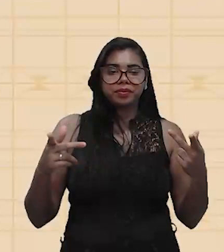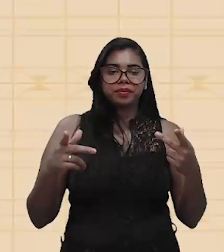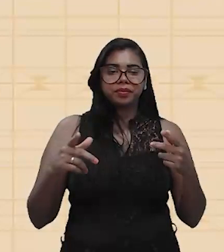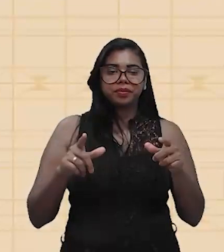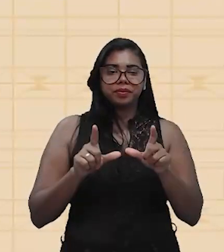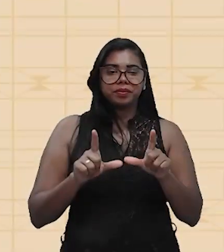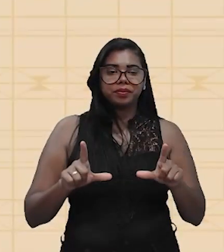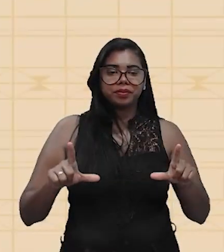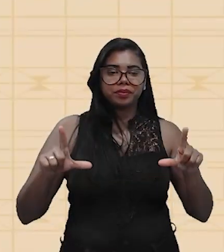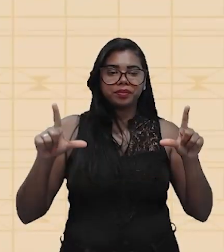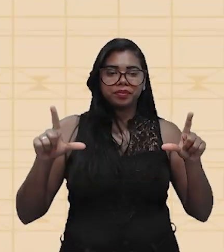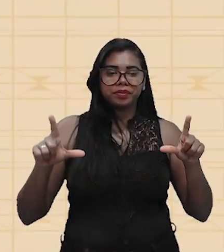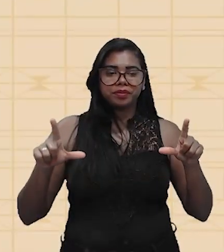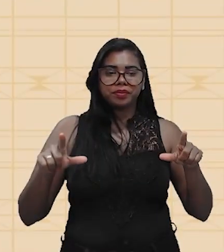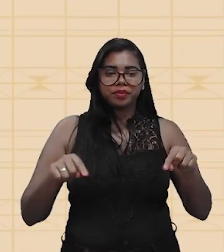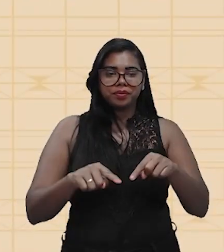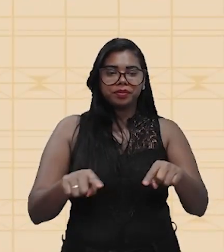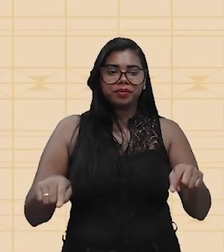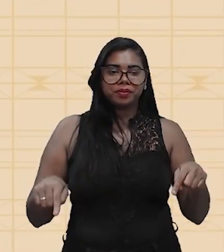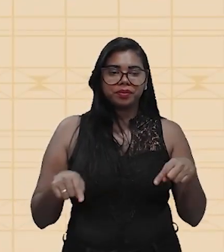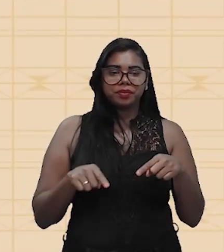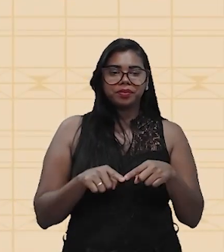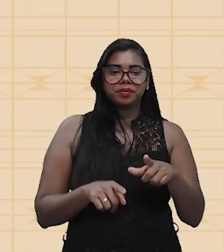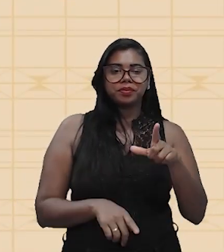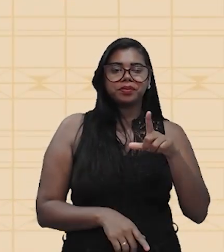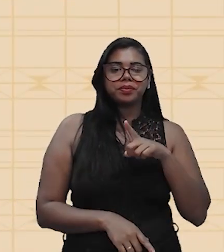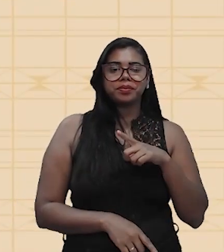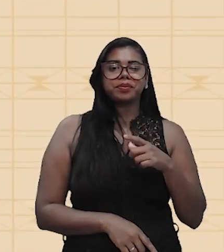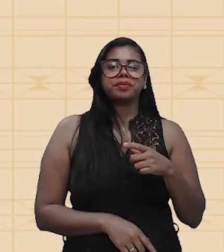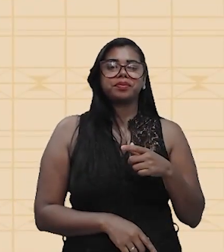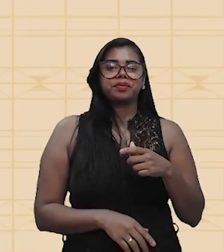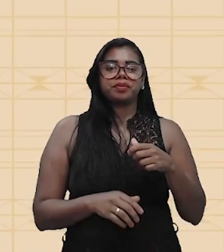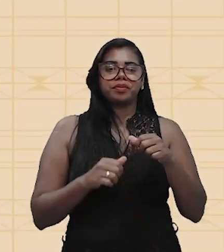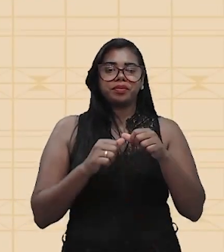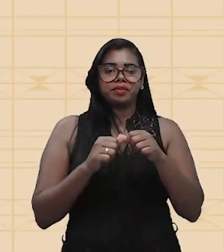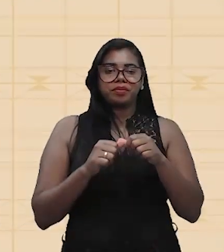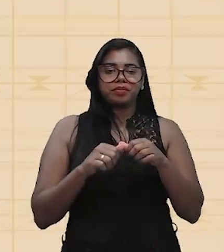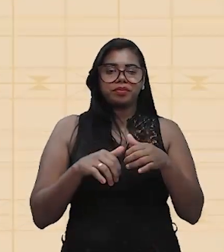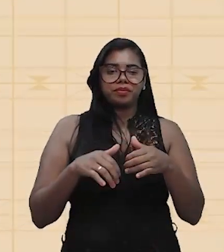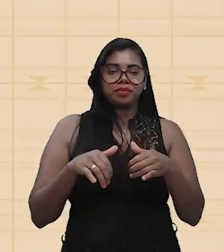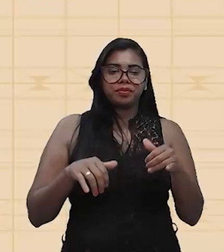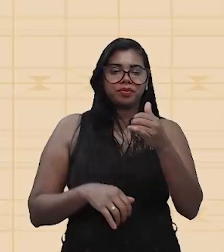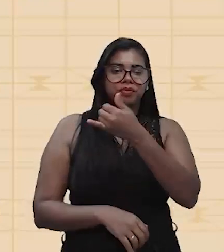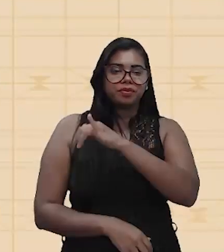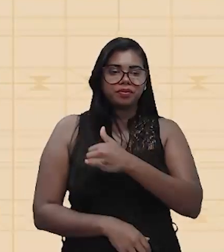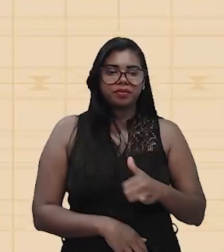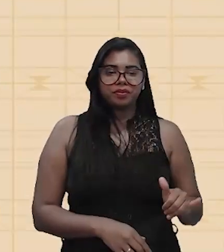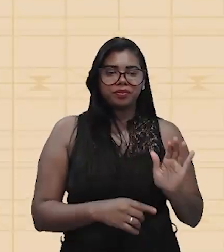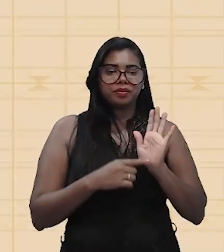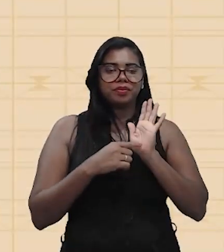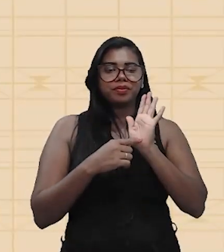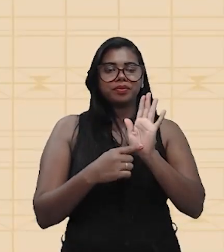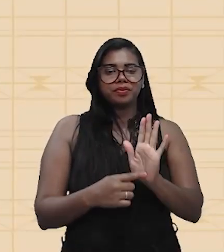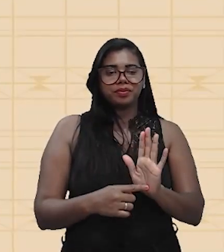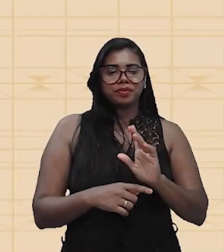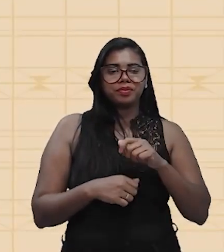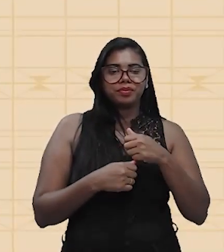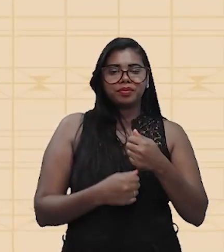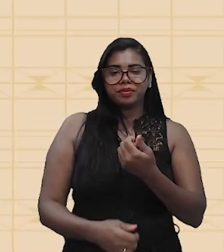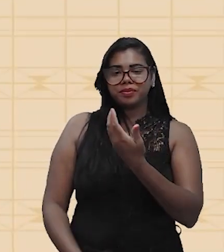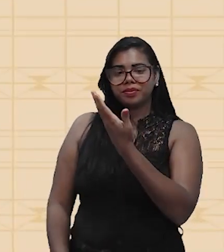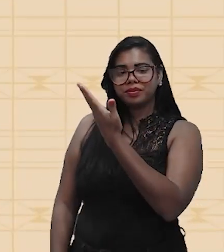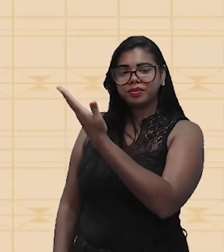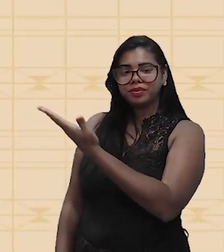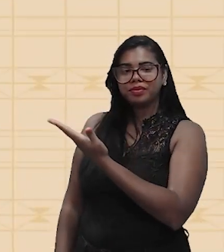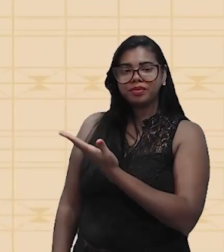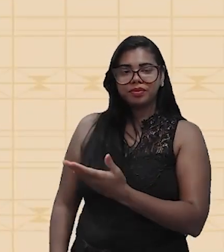sua área. E dessa maneira nós vamos ter o circuito elétrico sendo acrescentado com uma resistência. E essa resistência ela